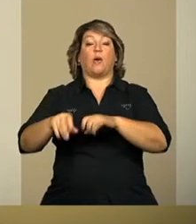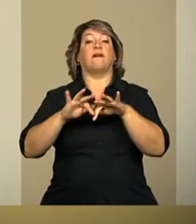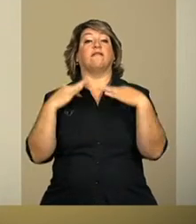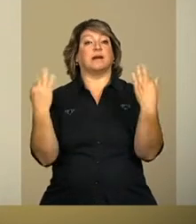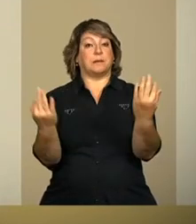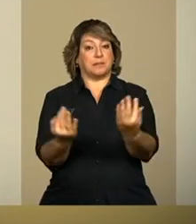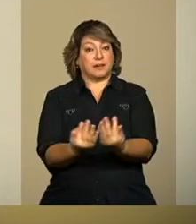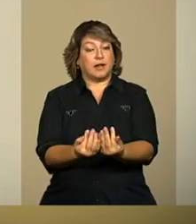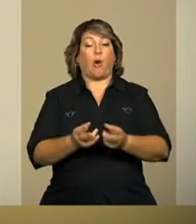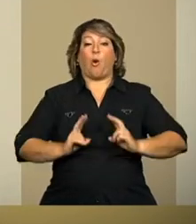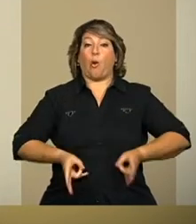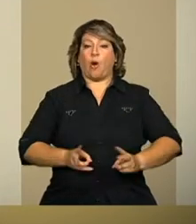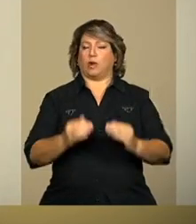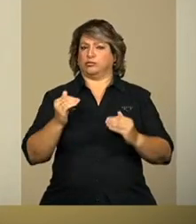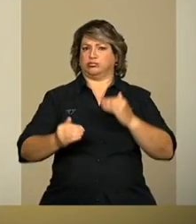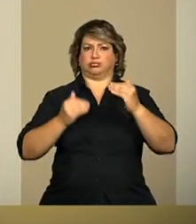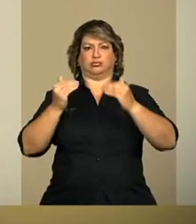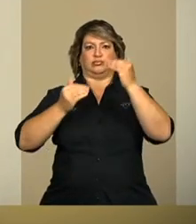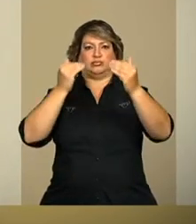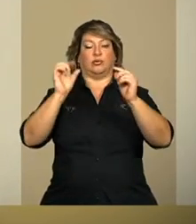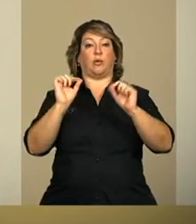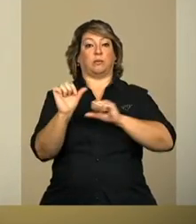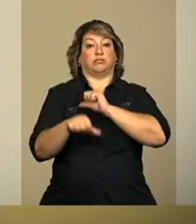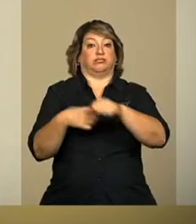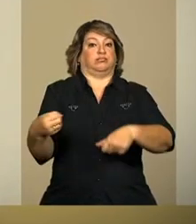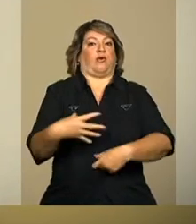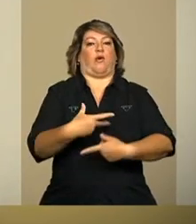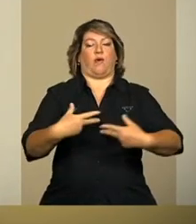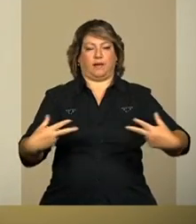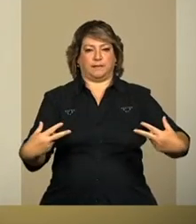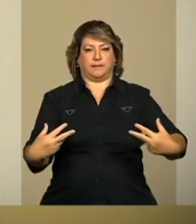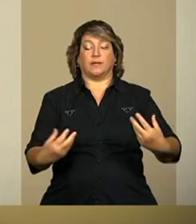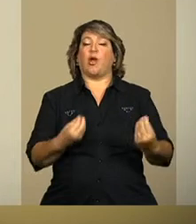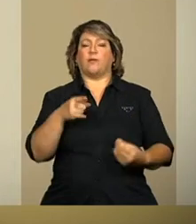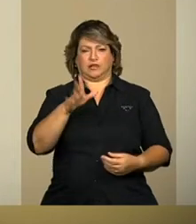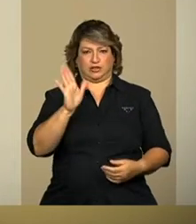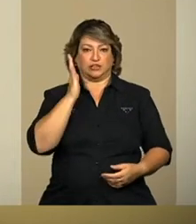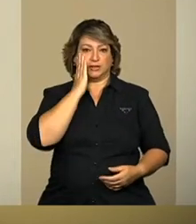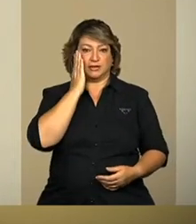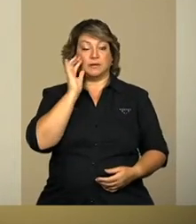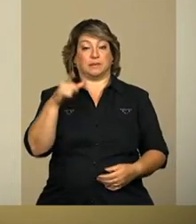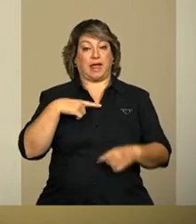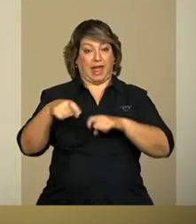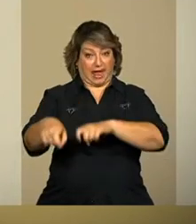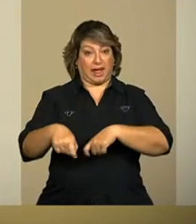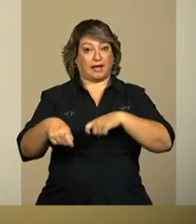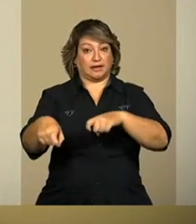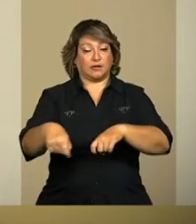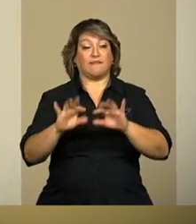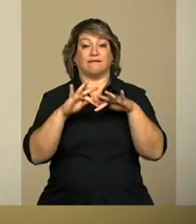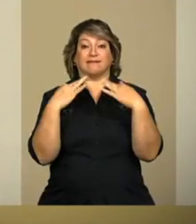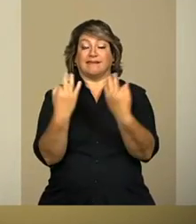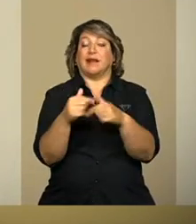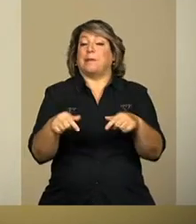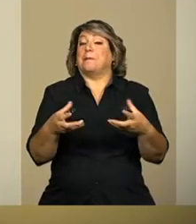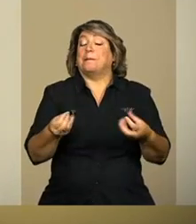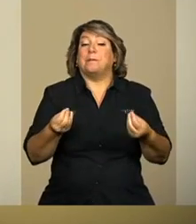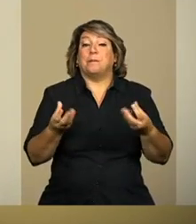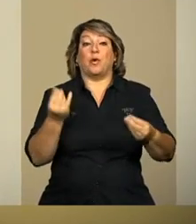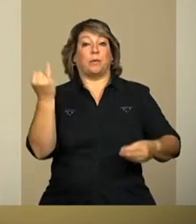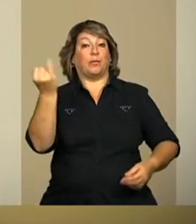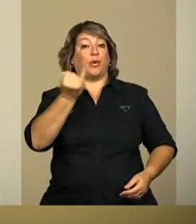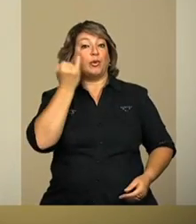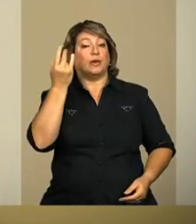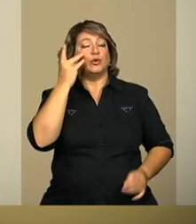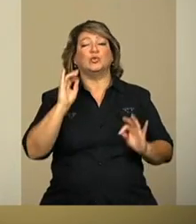familiar continuar a crescer e a se modernizar Como você sabe Luciano agricultura familiar é muito importante